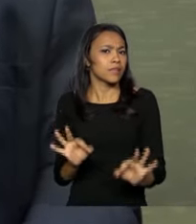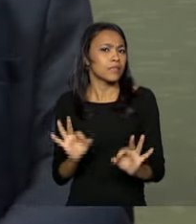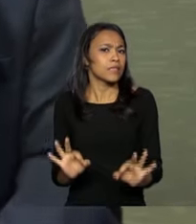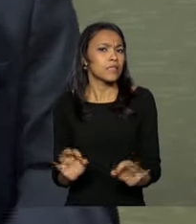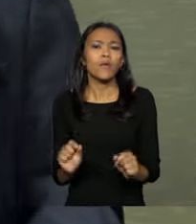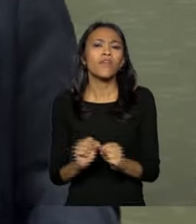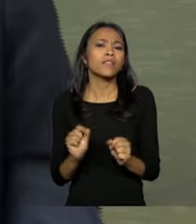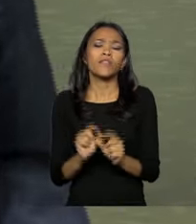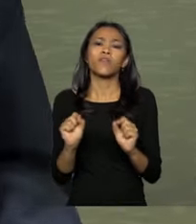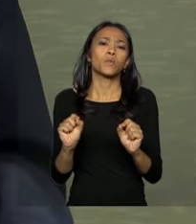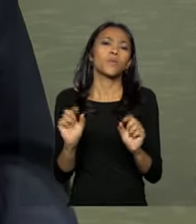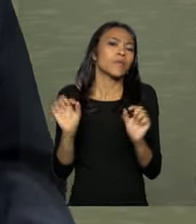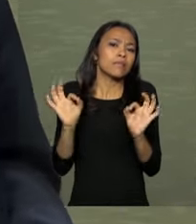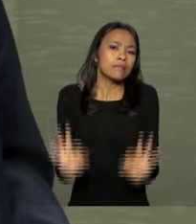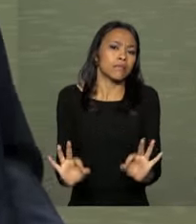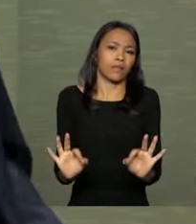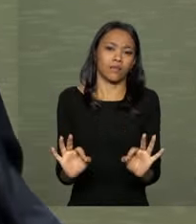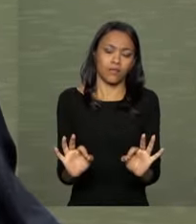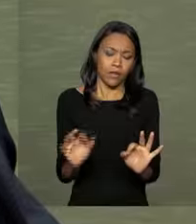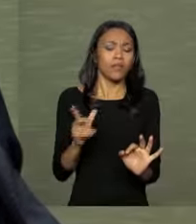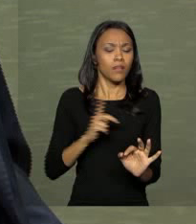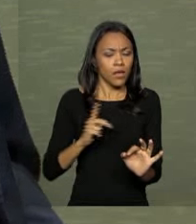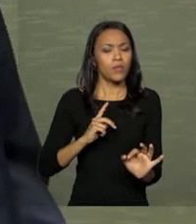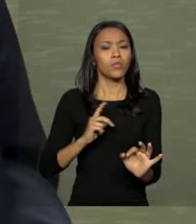ser feito, etc. Nós temos